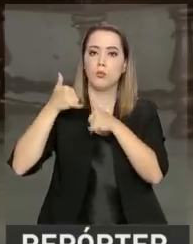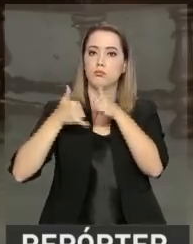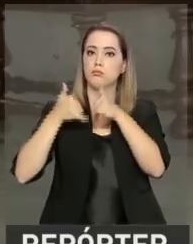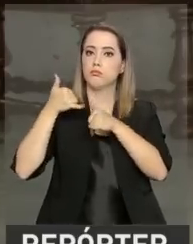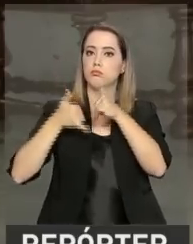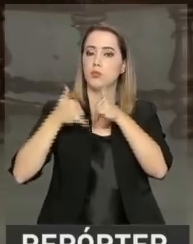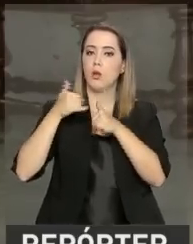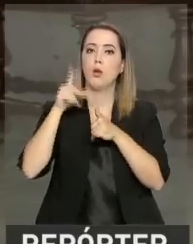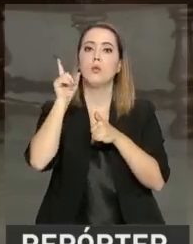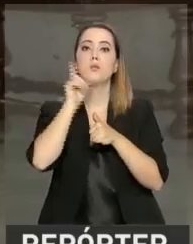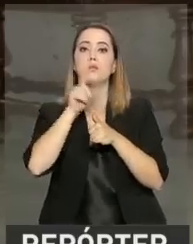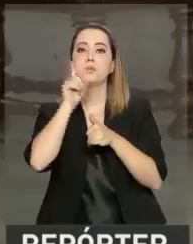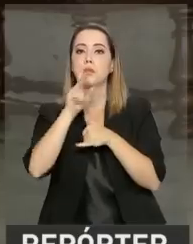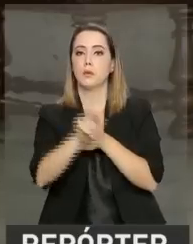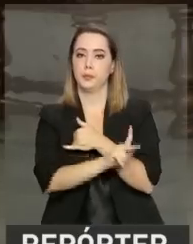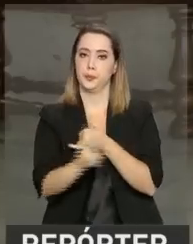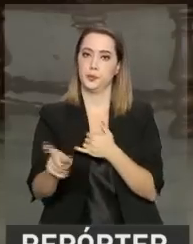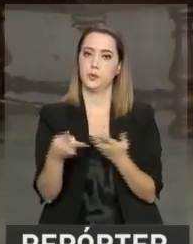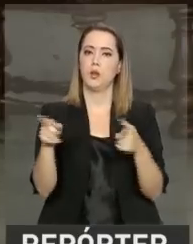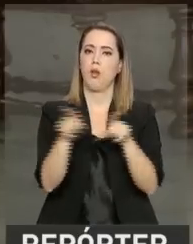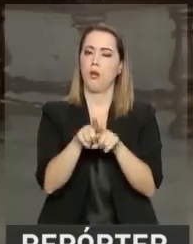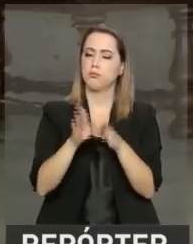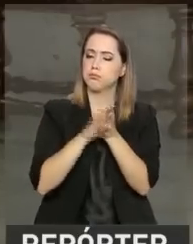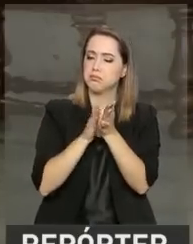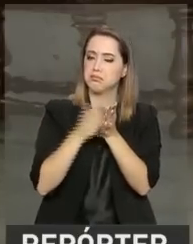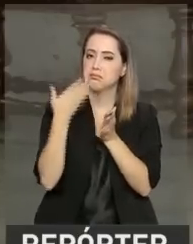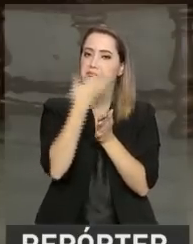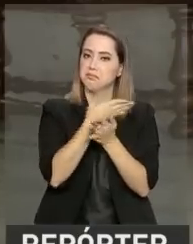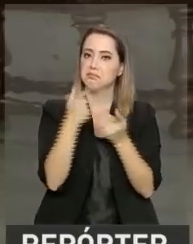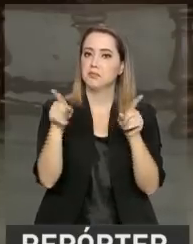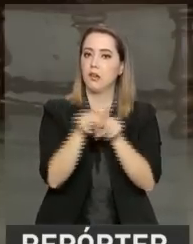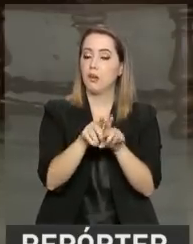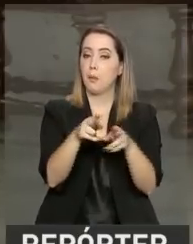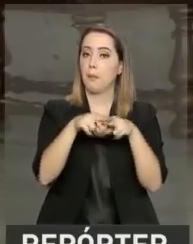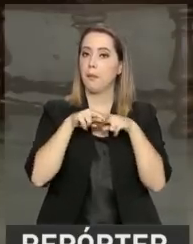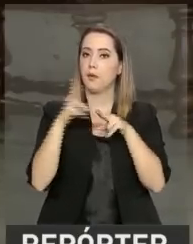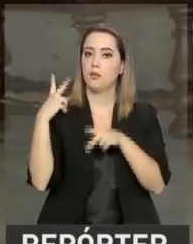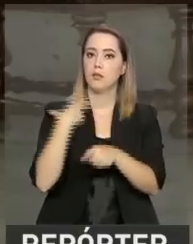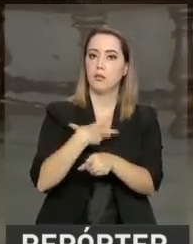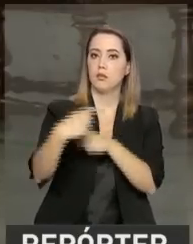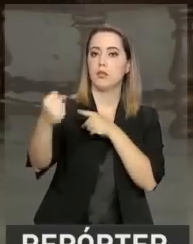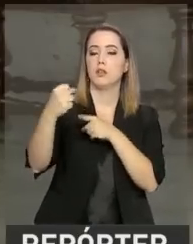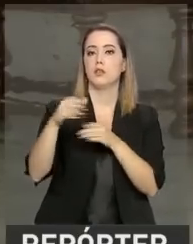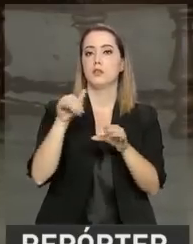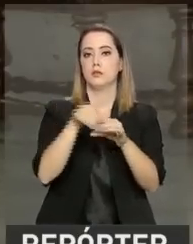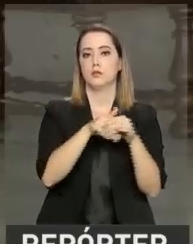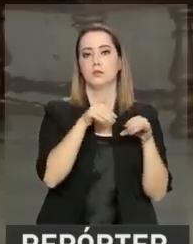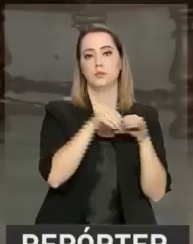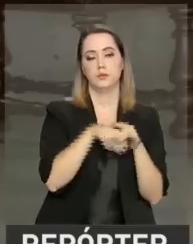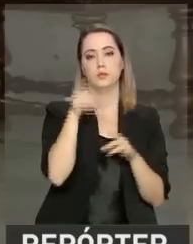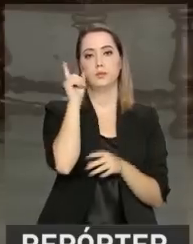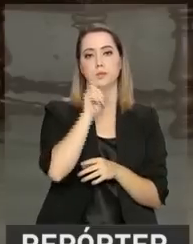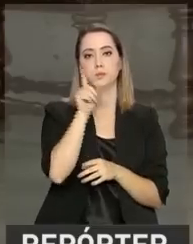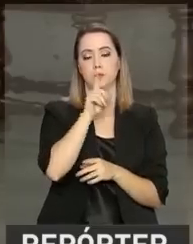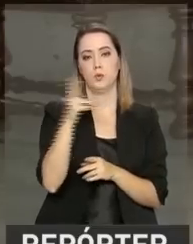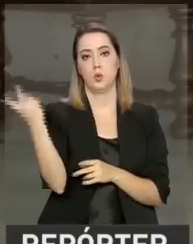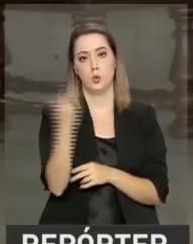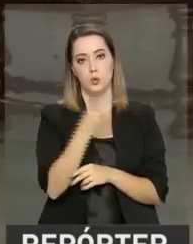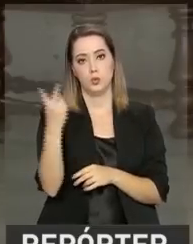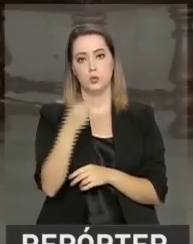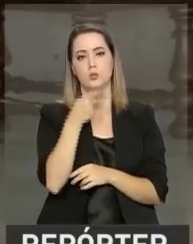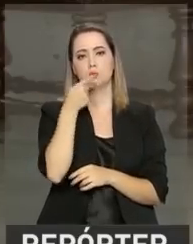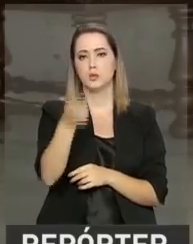Estados Unidos, Donald Trump. Ele voltou a parabenizar Donald Trump pela vitória nas eleições norte-americanas e os dois concordaram